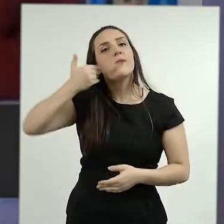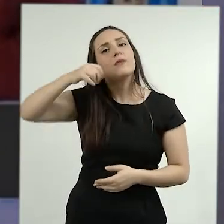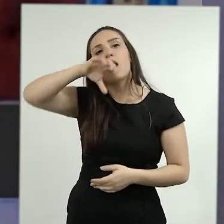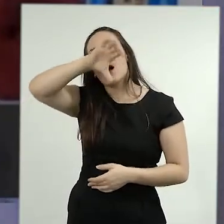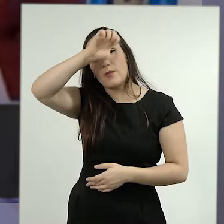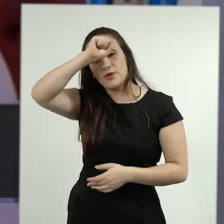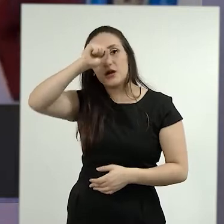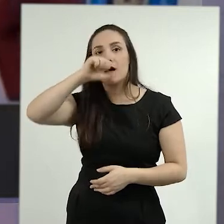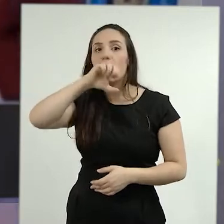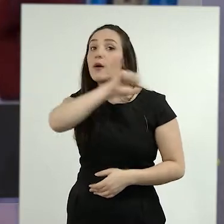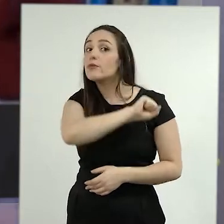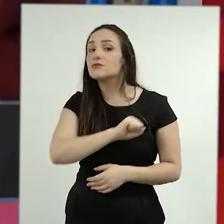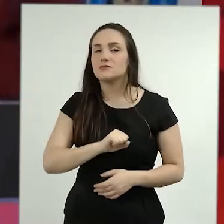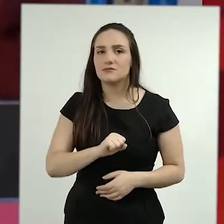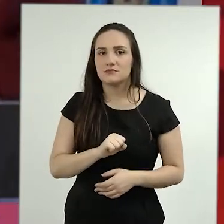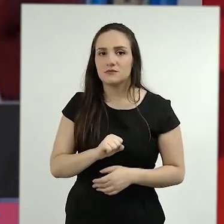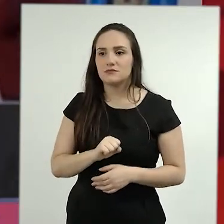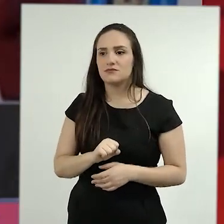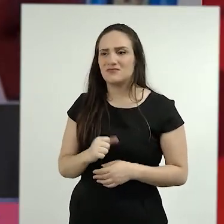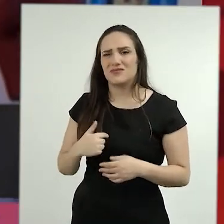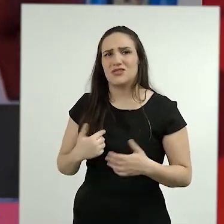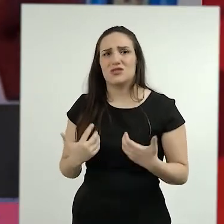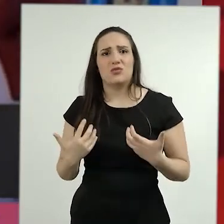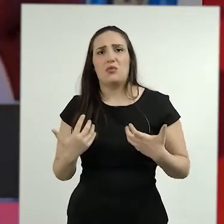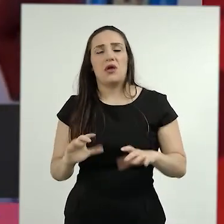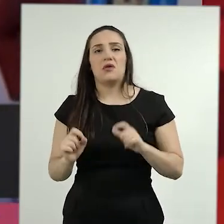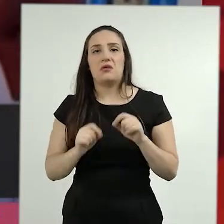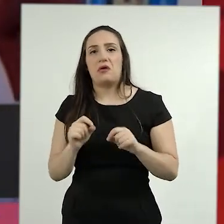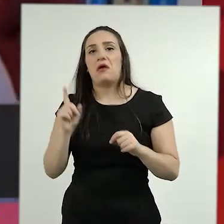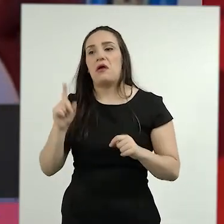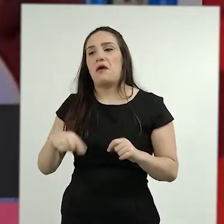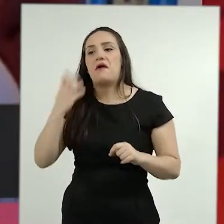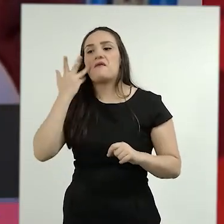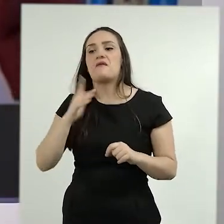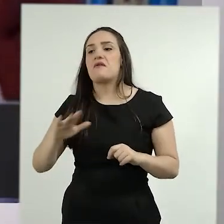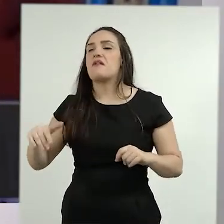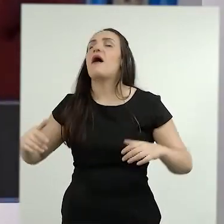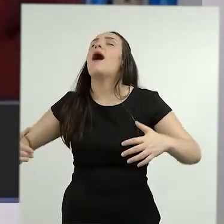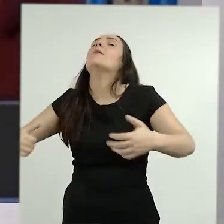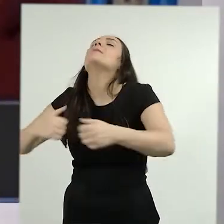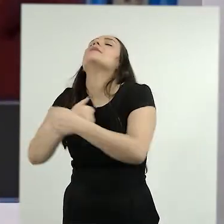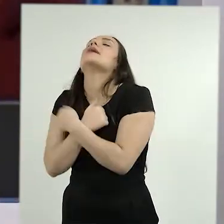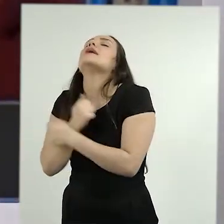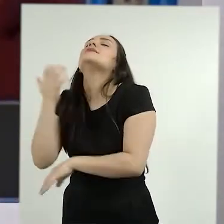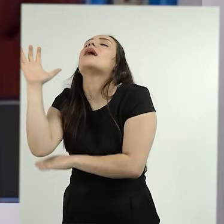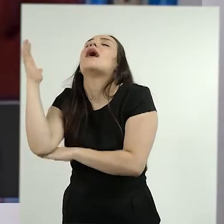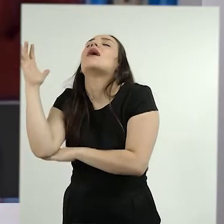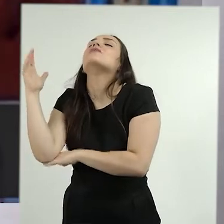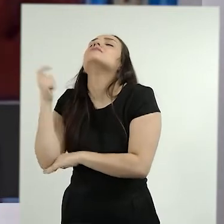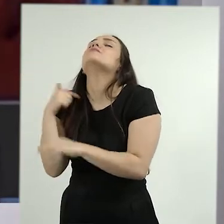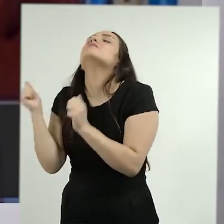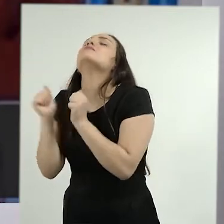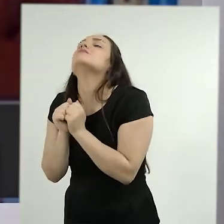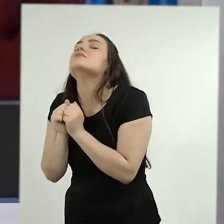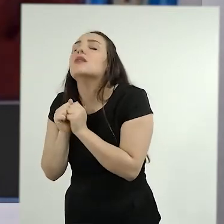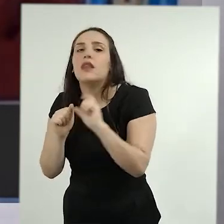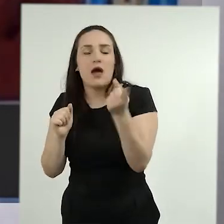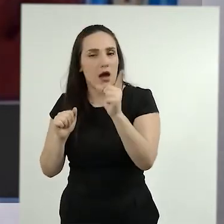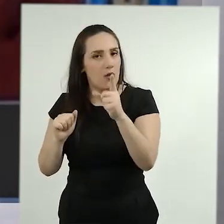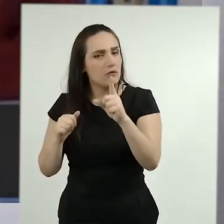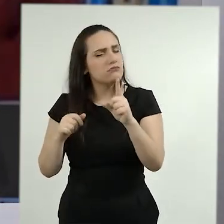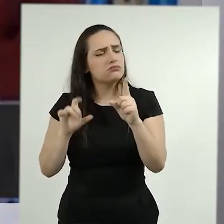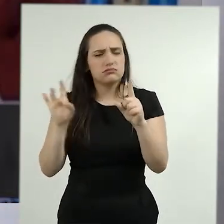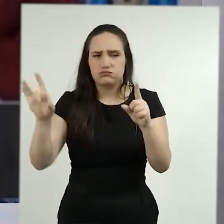gente não quer nunca que todas as crianças saiam abraçando árvores e vão trabalhar só com o meio ambiente. A gente quer que cada um siga a